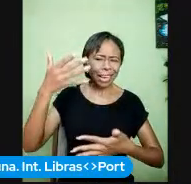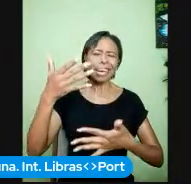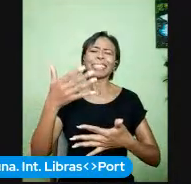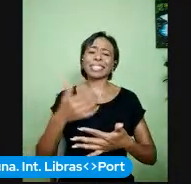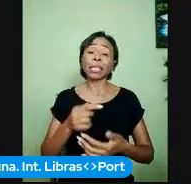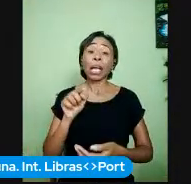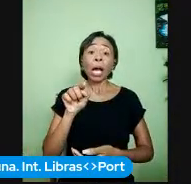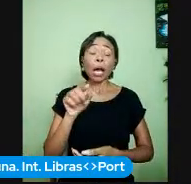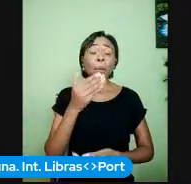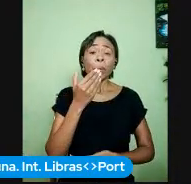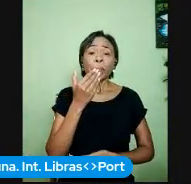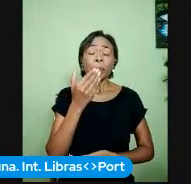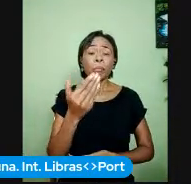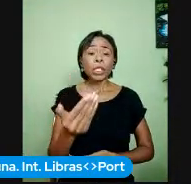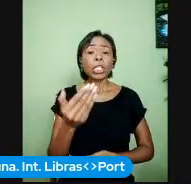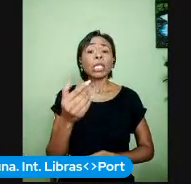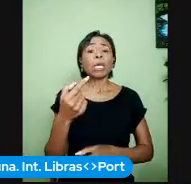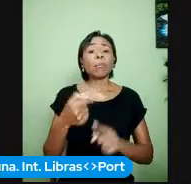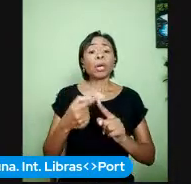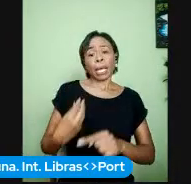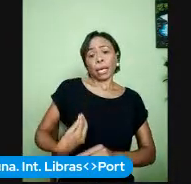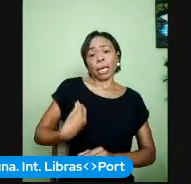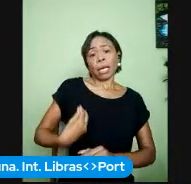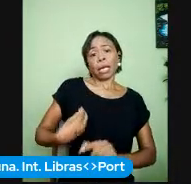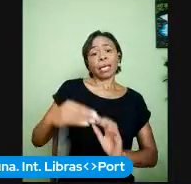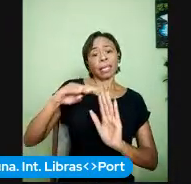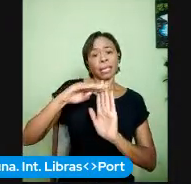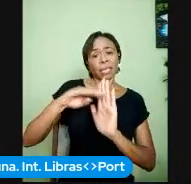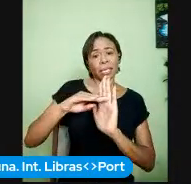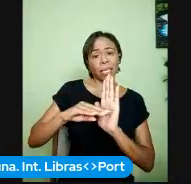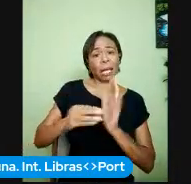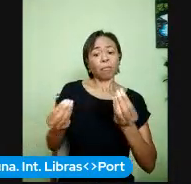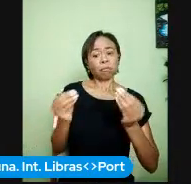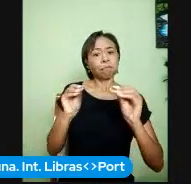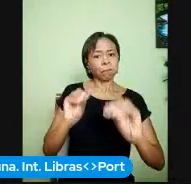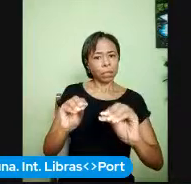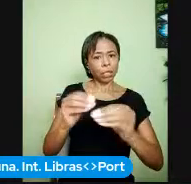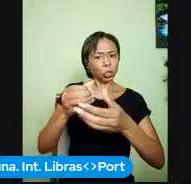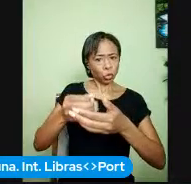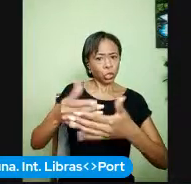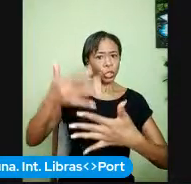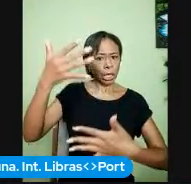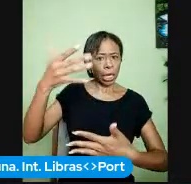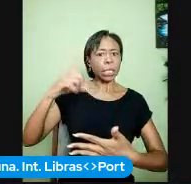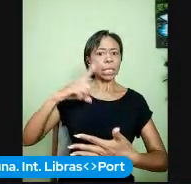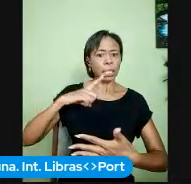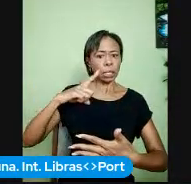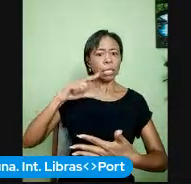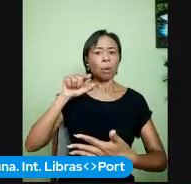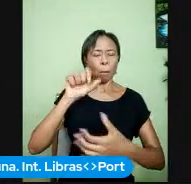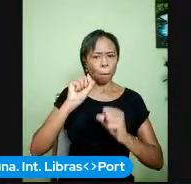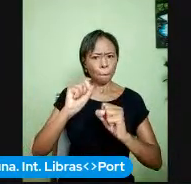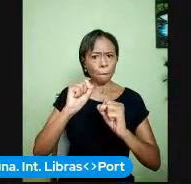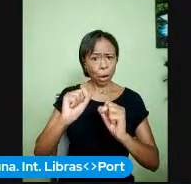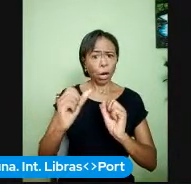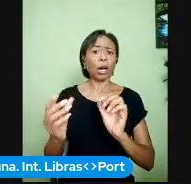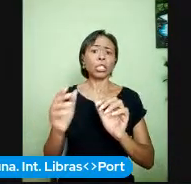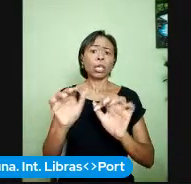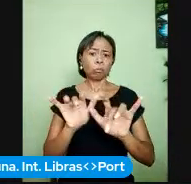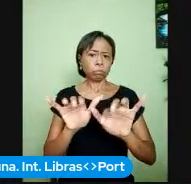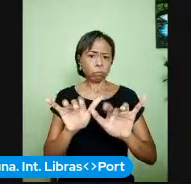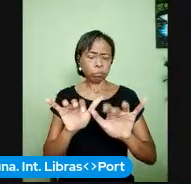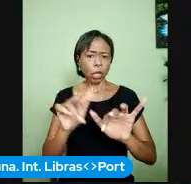gente colocou a lista de presença para vocês no chat, a gente colocou a lista de presença para vocês